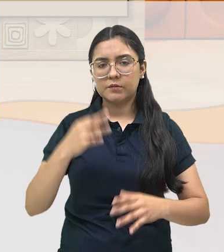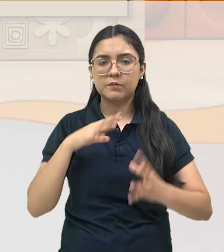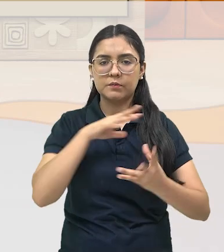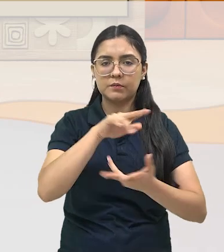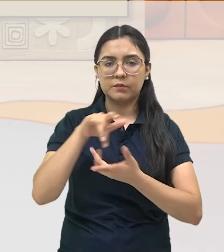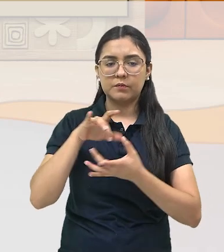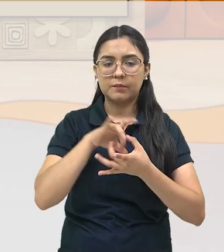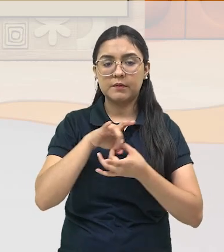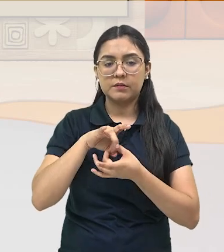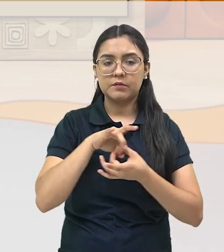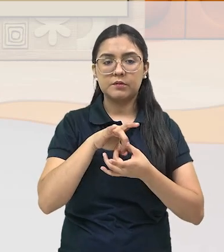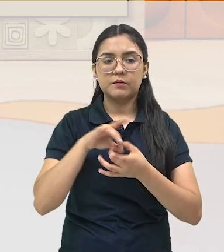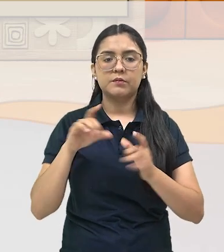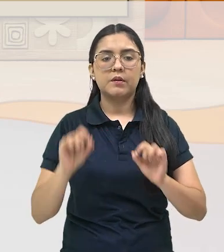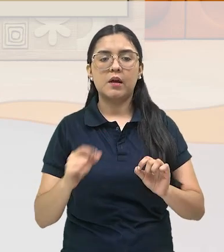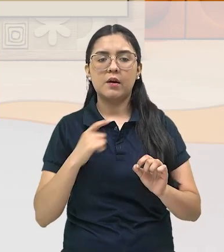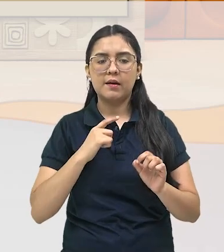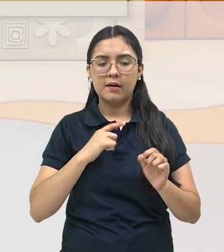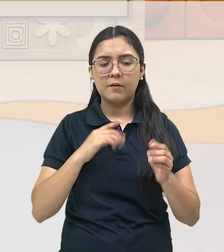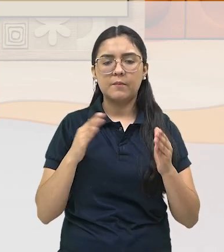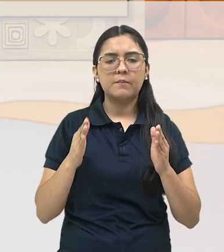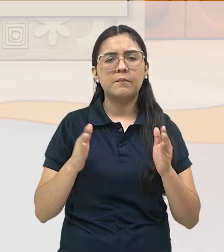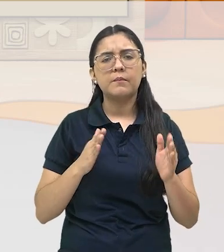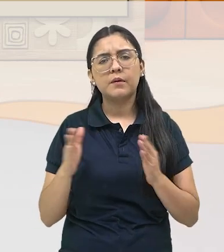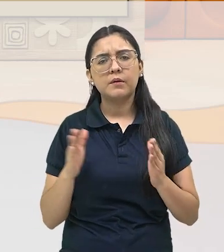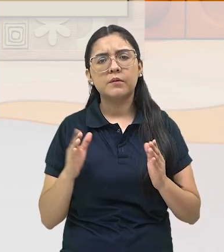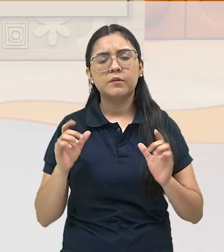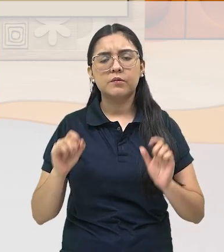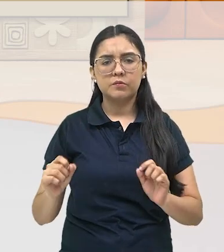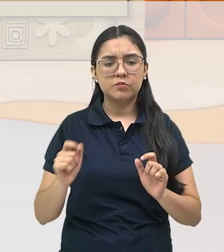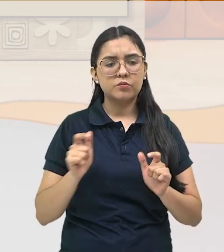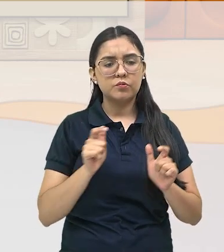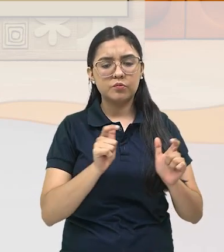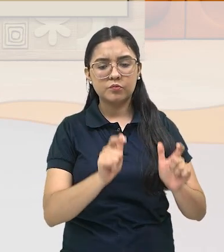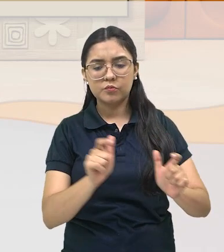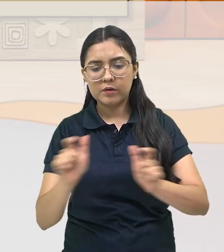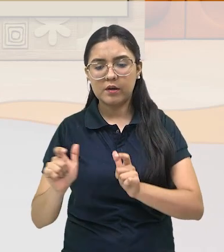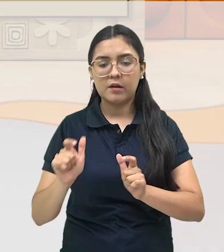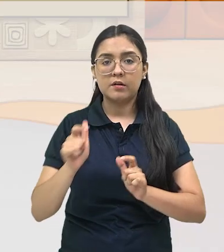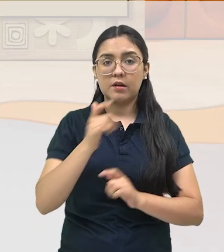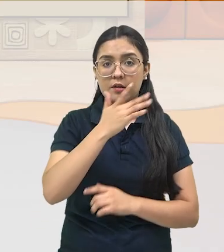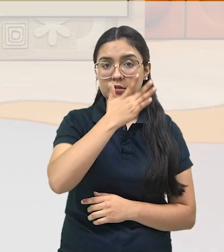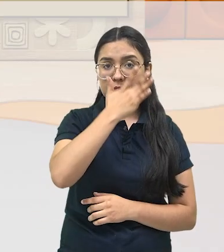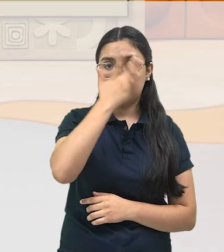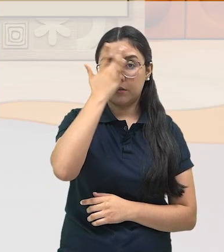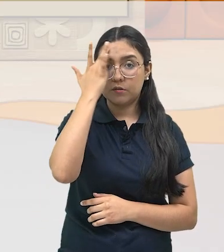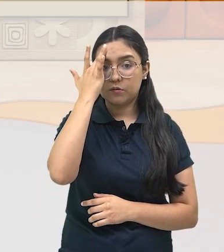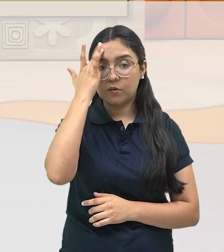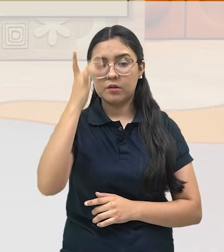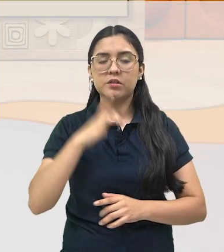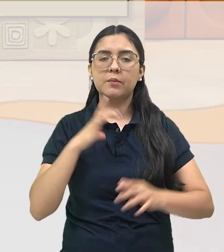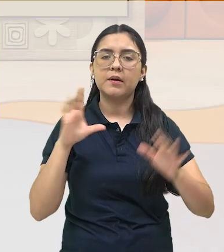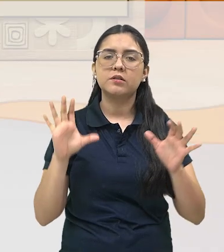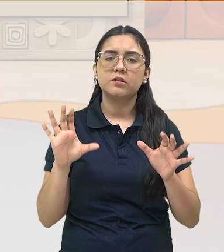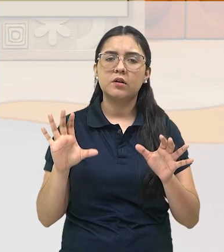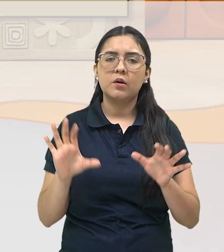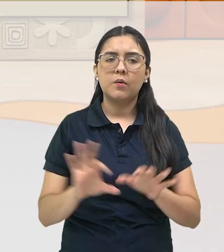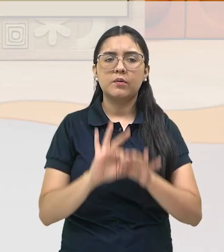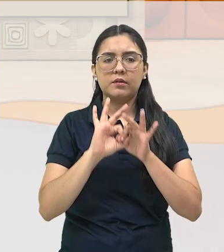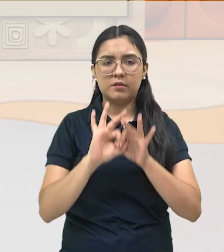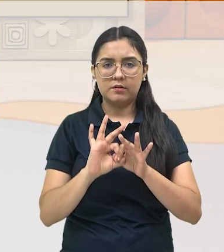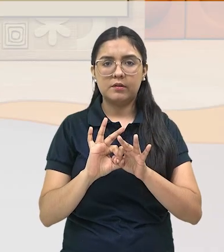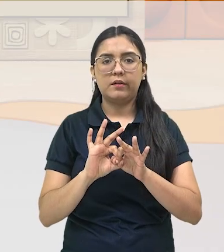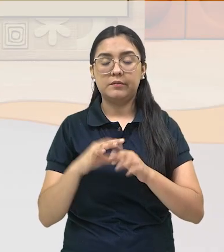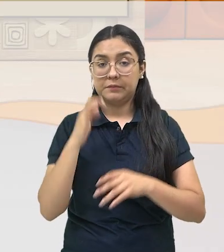globalização como sendo um momento em que os lugares, as pessoas, elas estão mais conectadas, elas estão